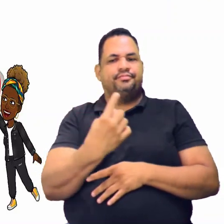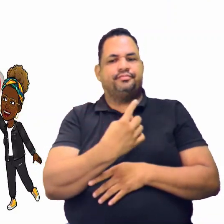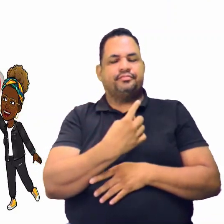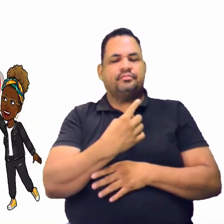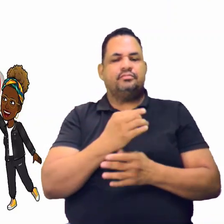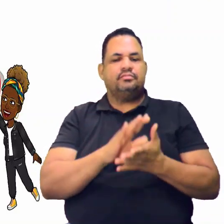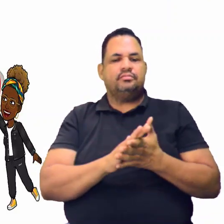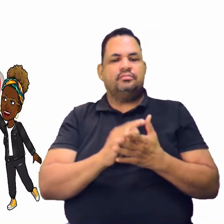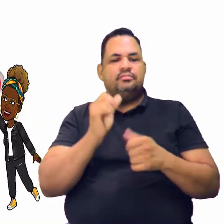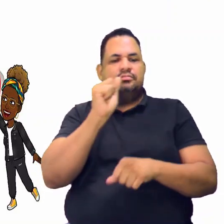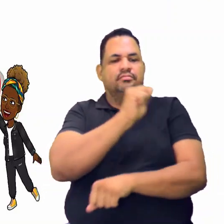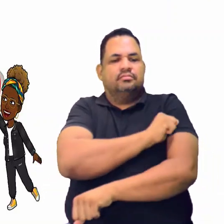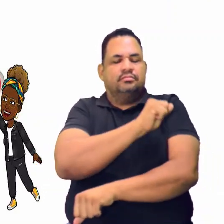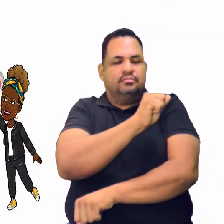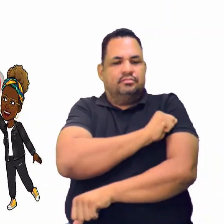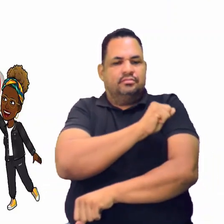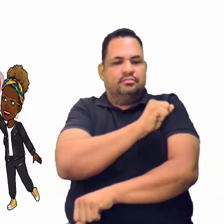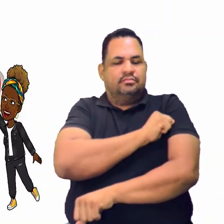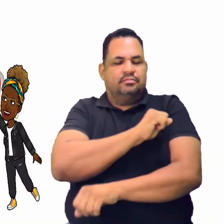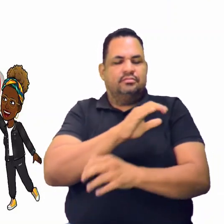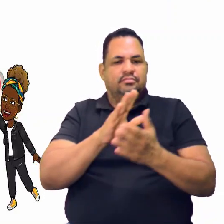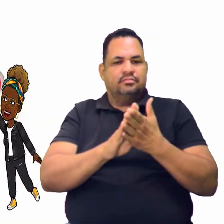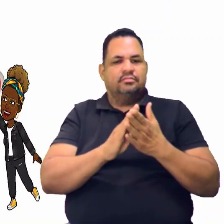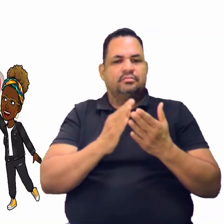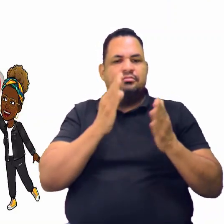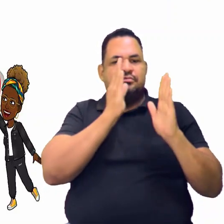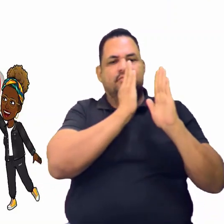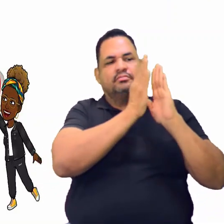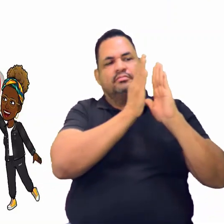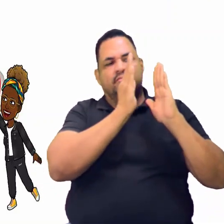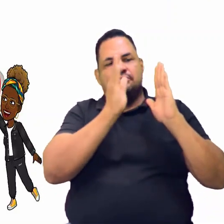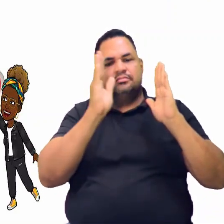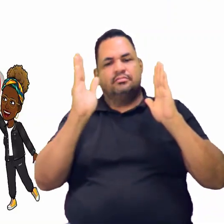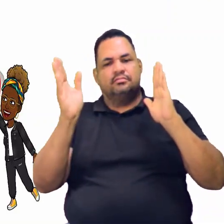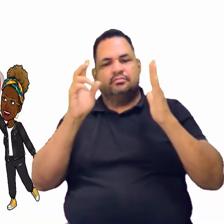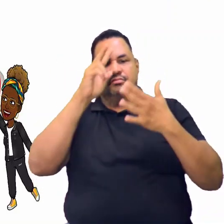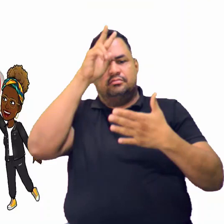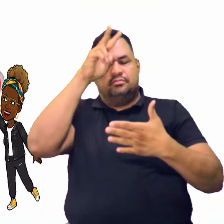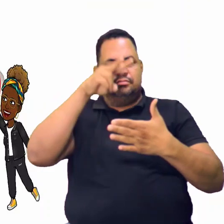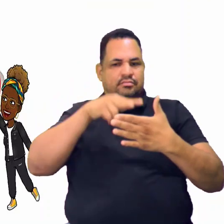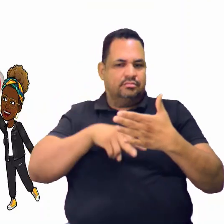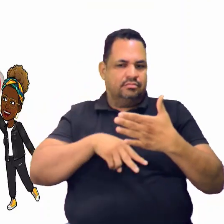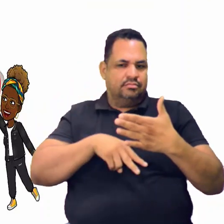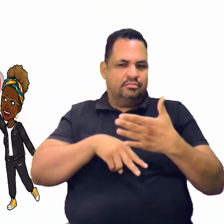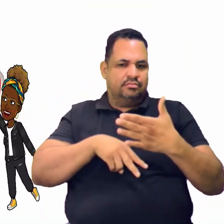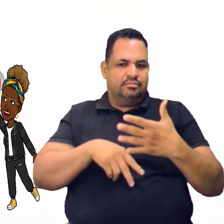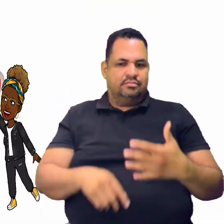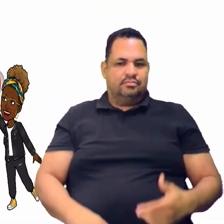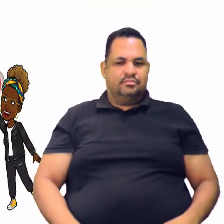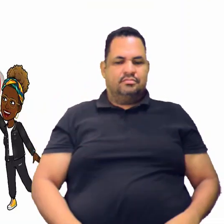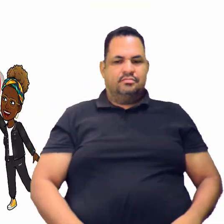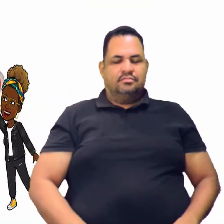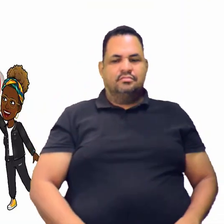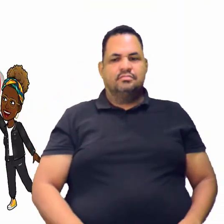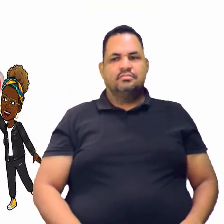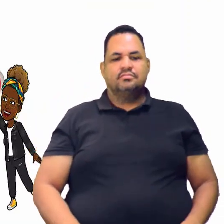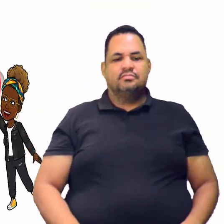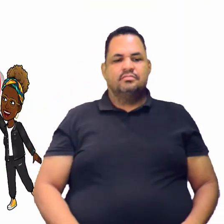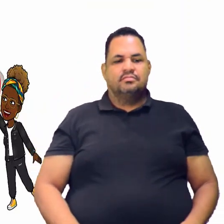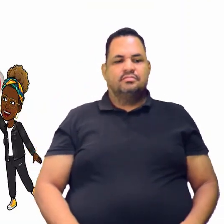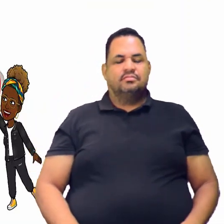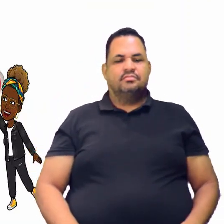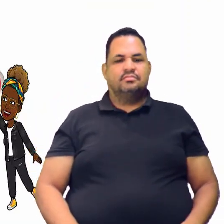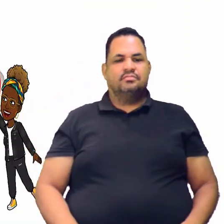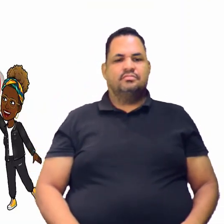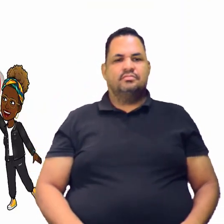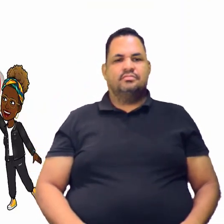biblioteca, arrasando na leitura, no momento de leitura de descontração. Meu Deus do céu, que trava-língua é esse, né,